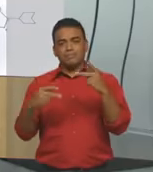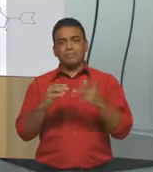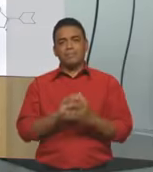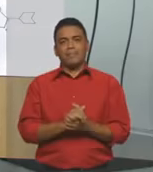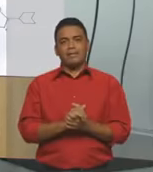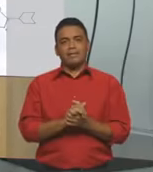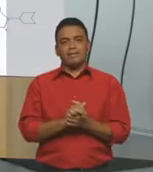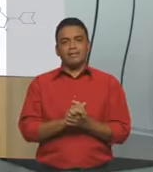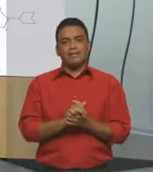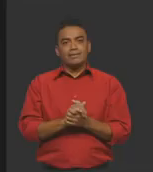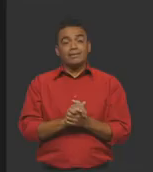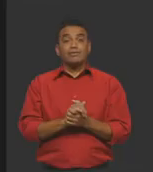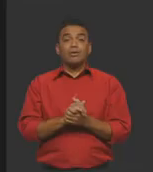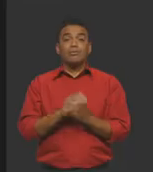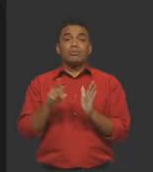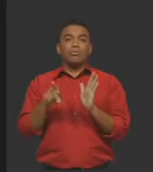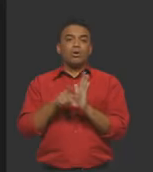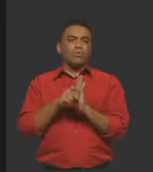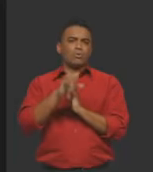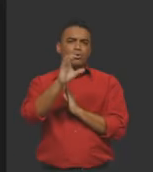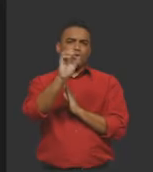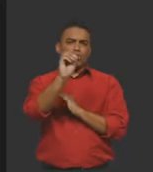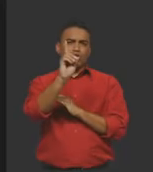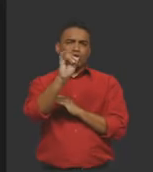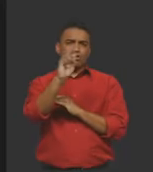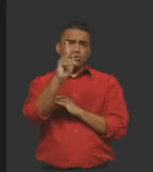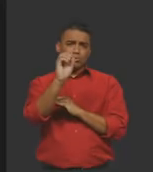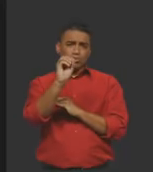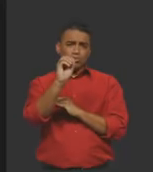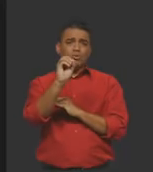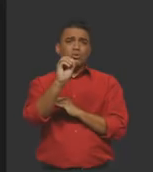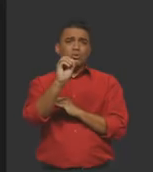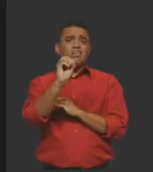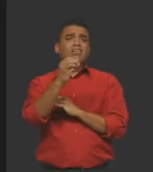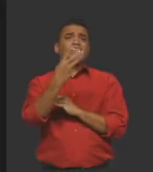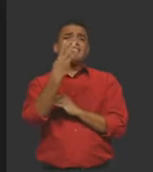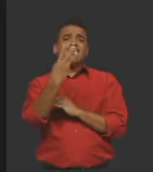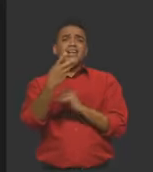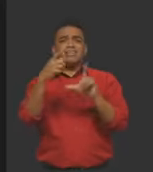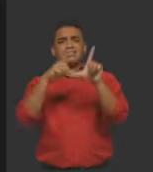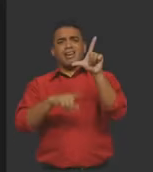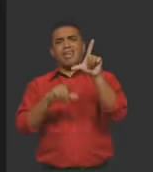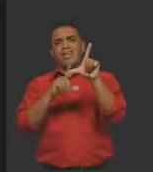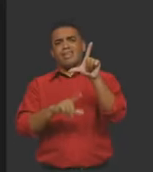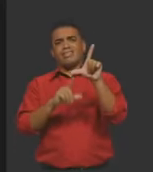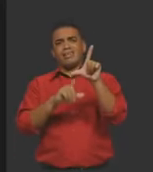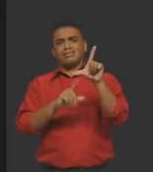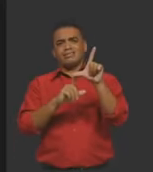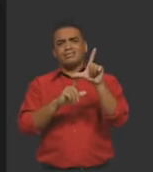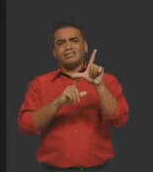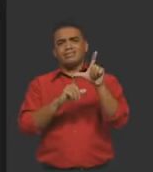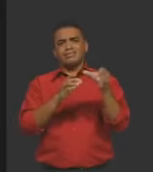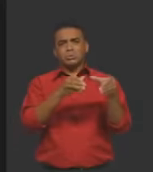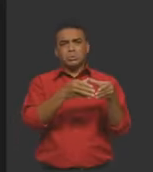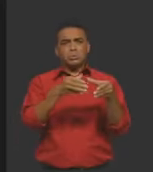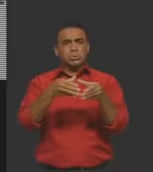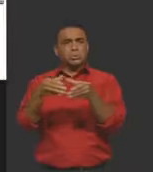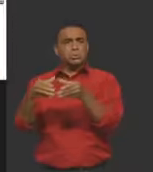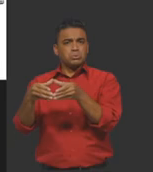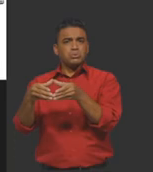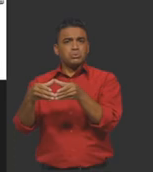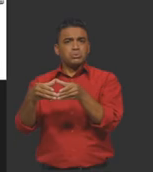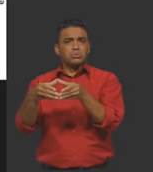O código genético, ele vai ser uma trinca de 3 letras, tá? Que vão ser 3 bases nitrogenadas, onde